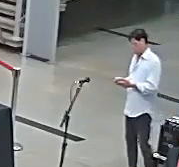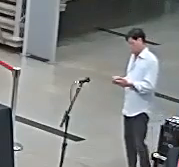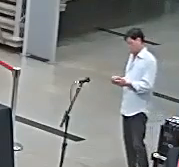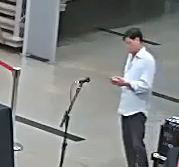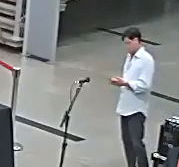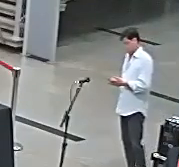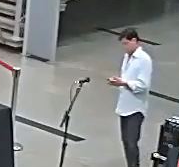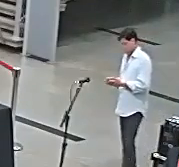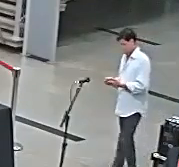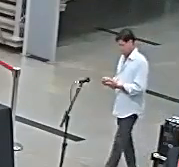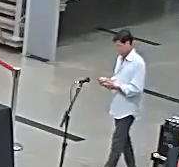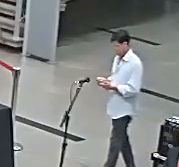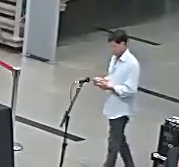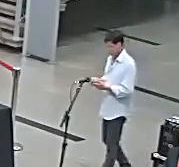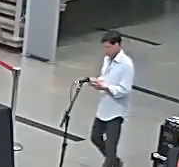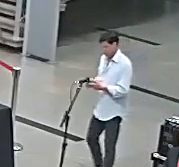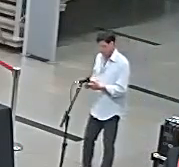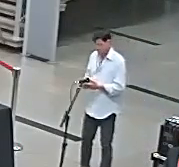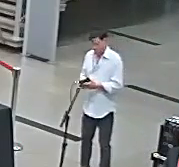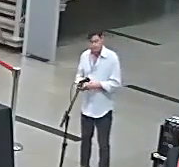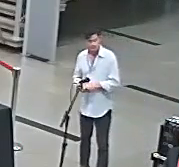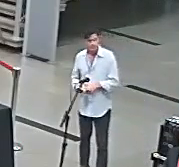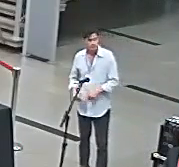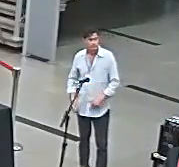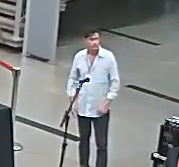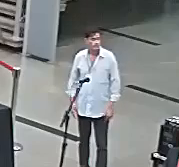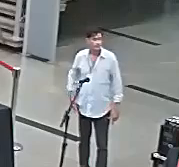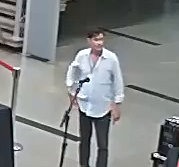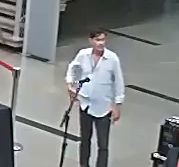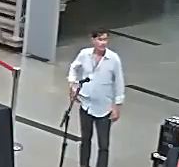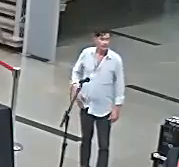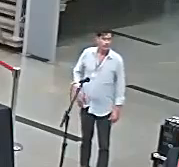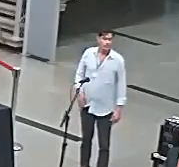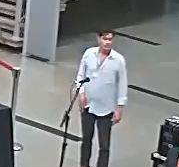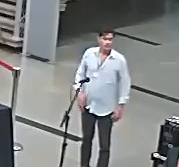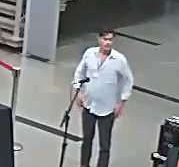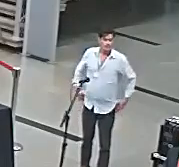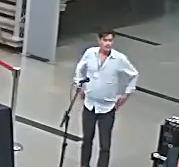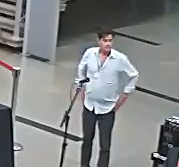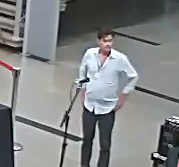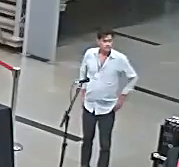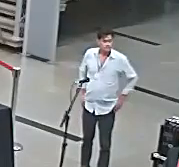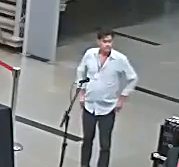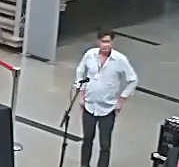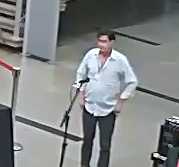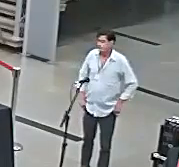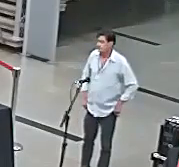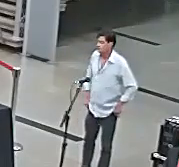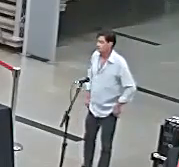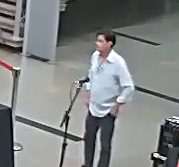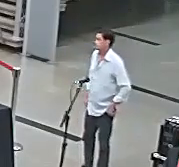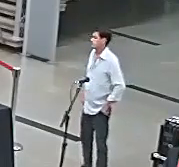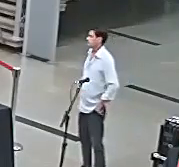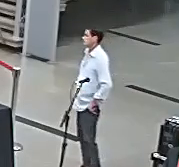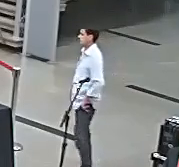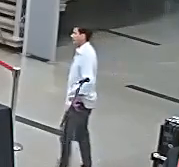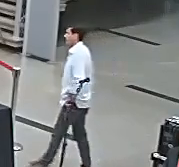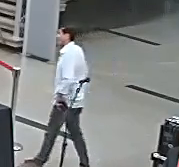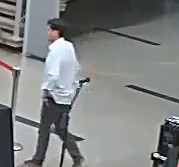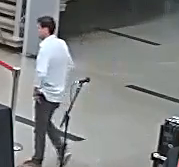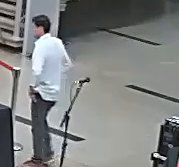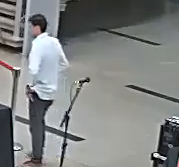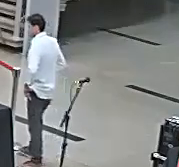eh um ônibus colocar acessibilidade no ônibus né Eh quando eu falo acessibilidade como um todo